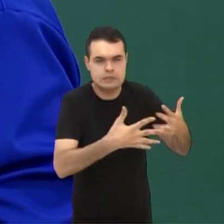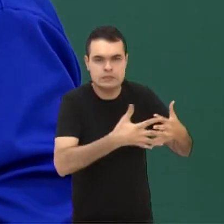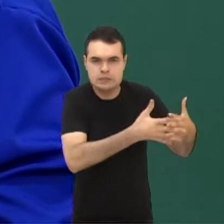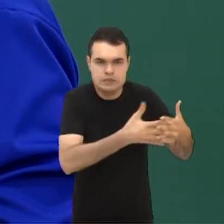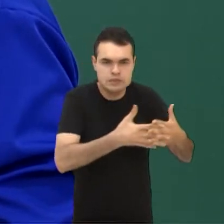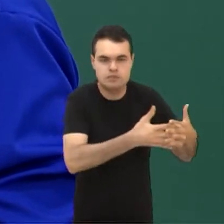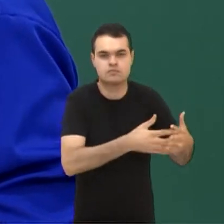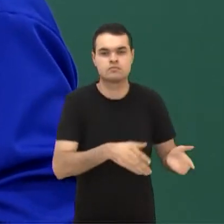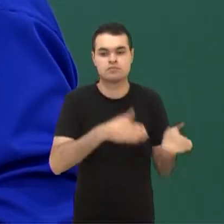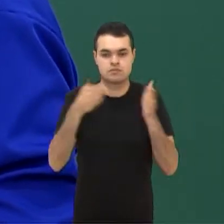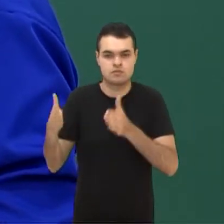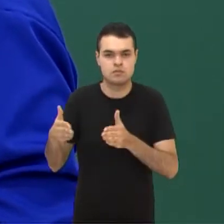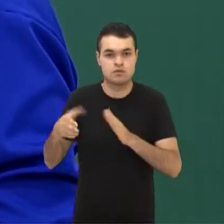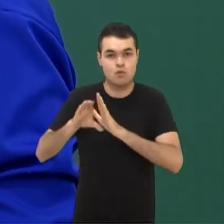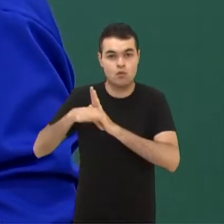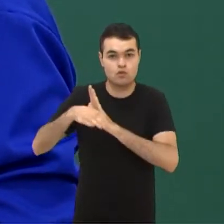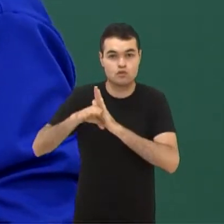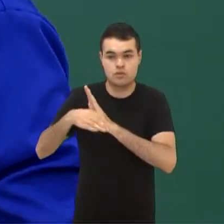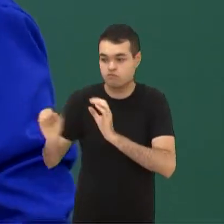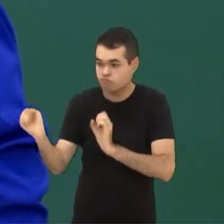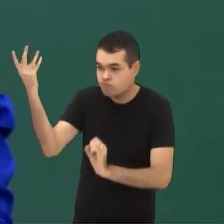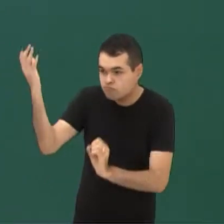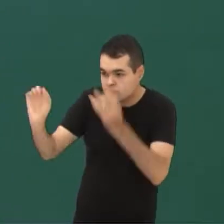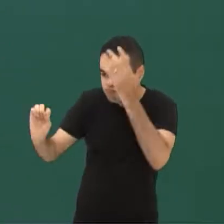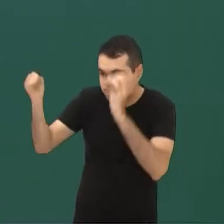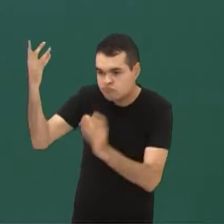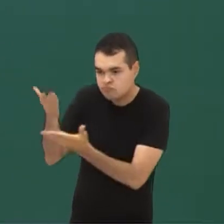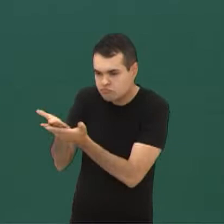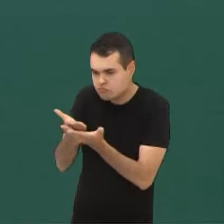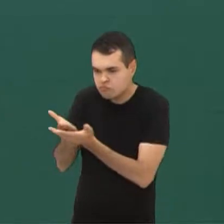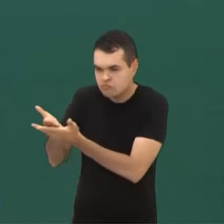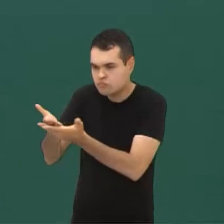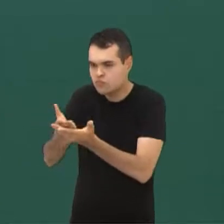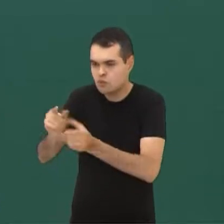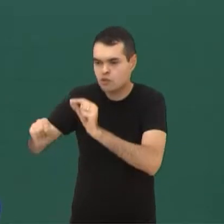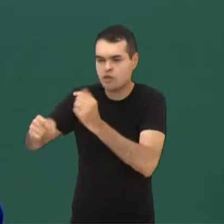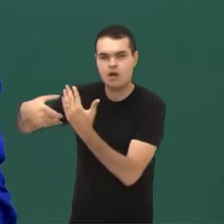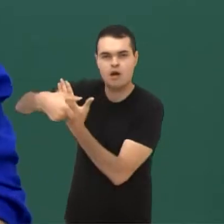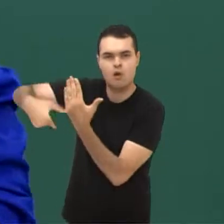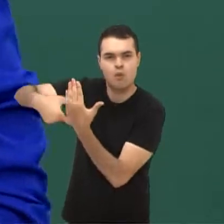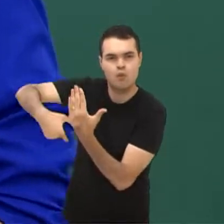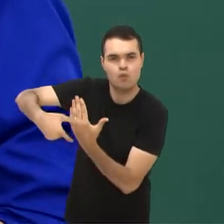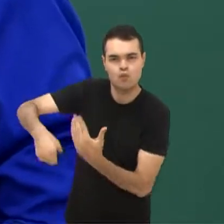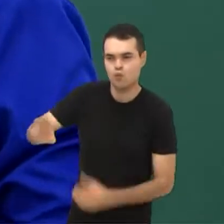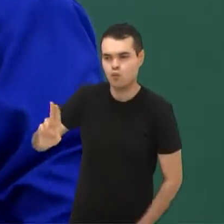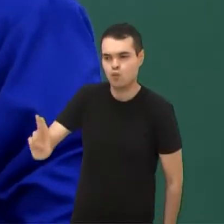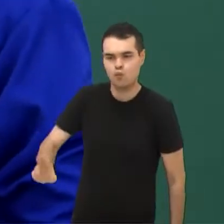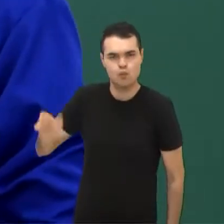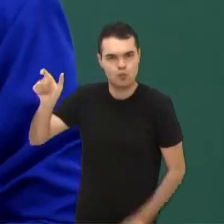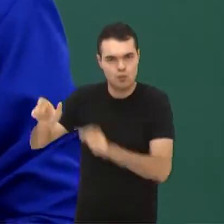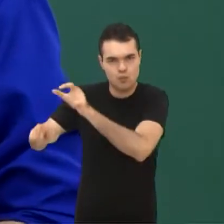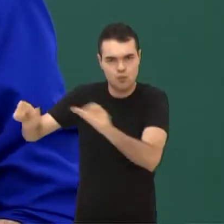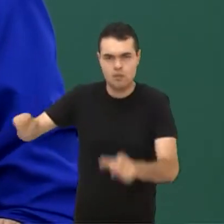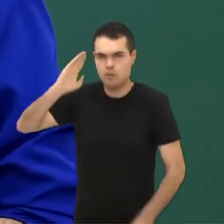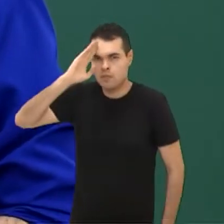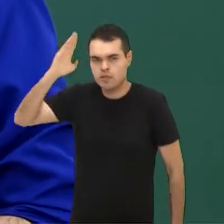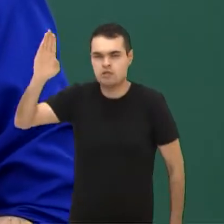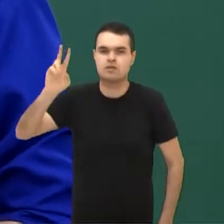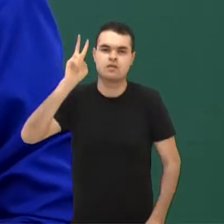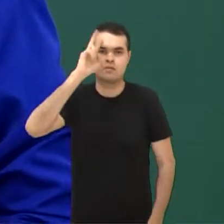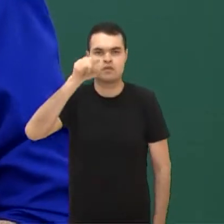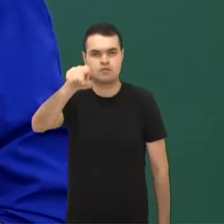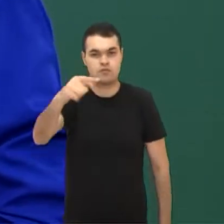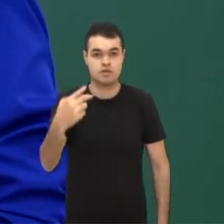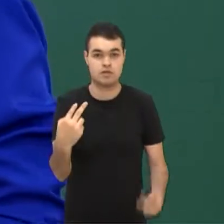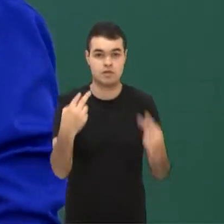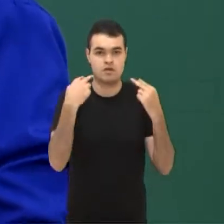aqui é conceituar a fenomenologia e seus autores, tá? Quero falar mais uma vez, lembrar aí quem está assistindo a gente, professor